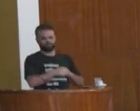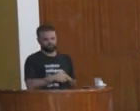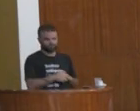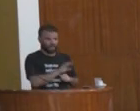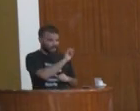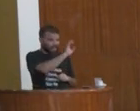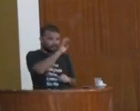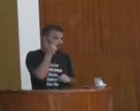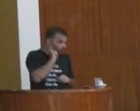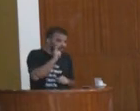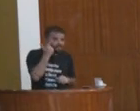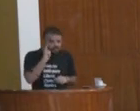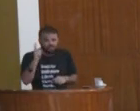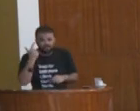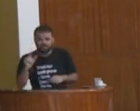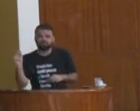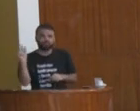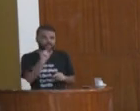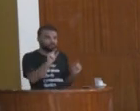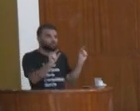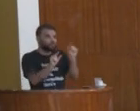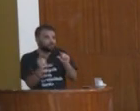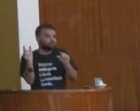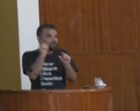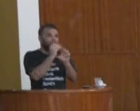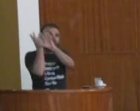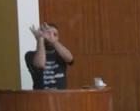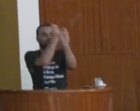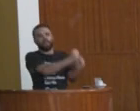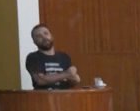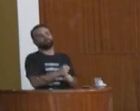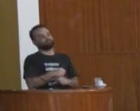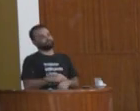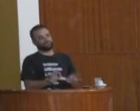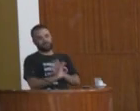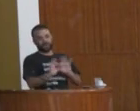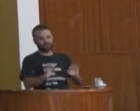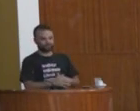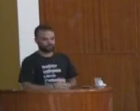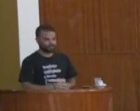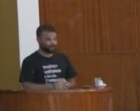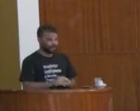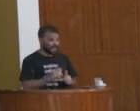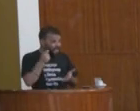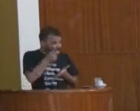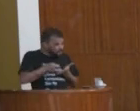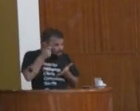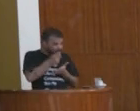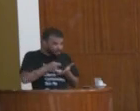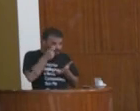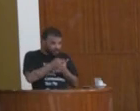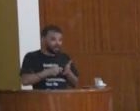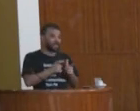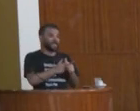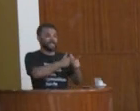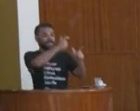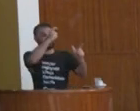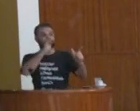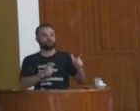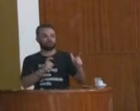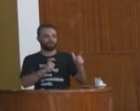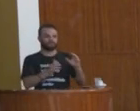conseguir. Eu sempre falo isso, nós lutamos por independência e autonomia para todas as pessoas